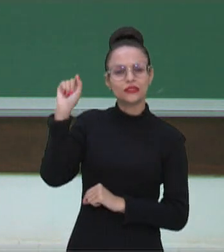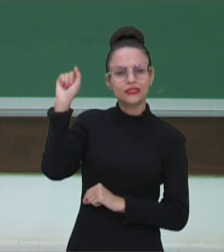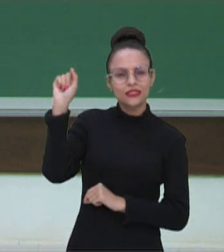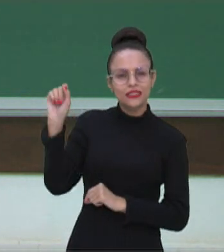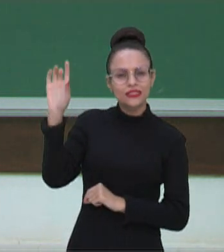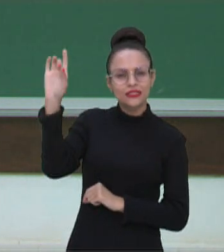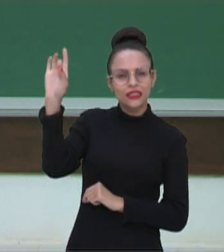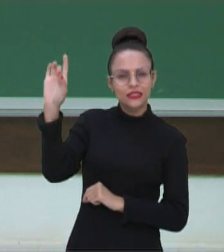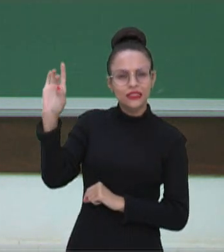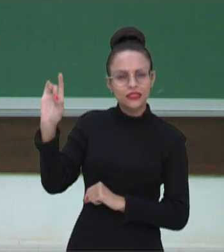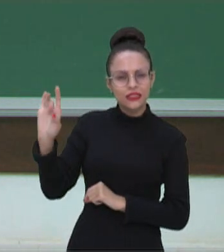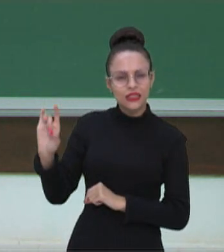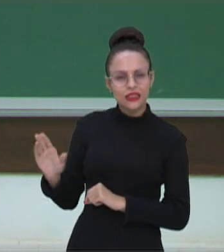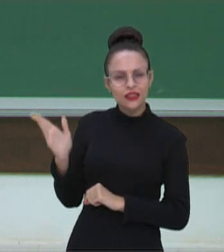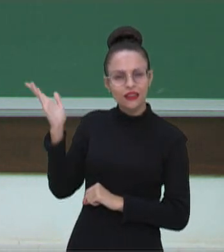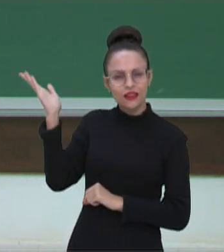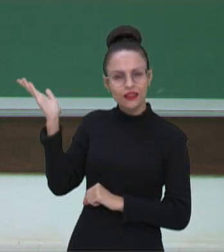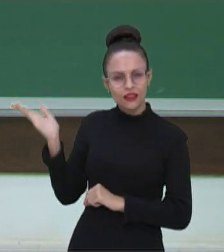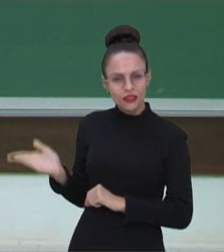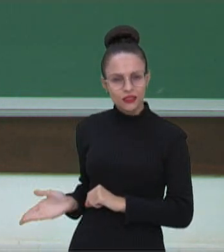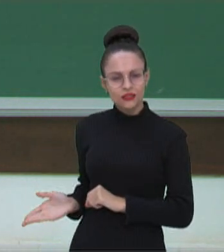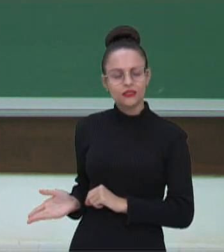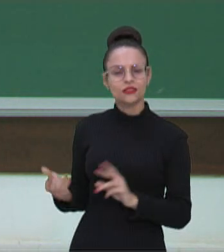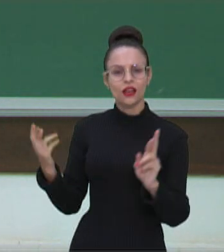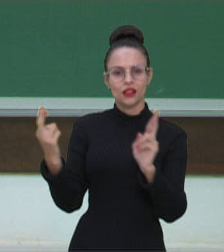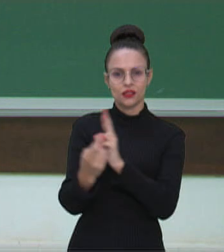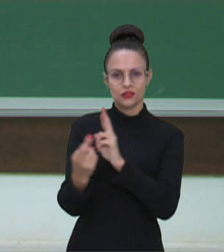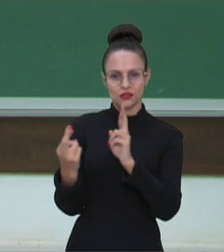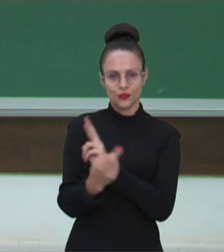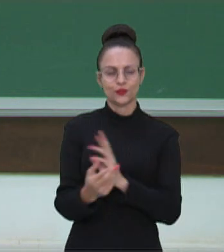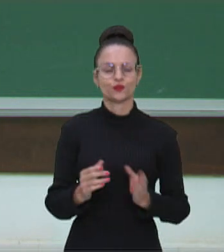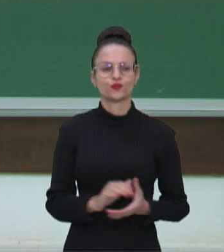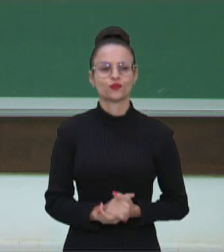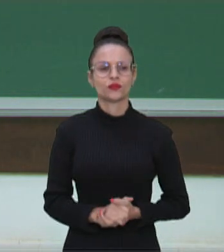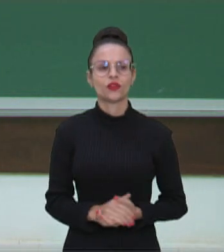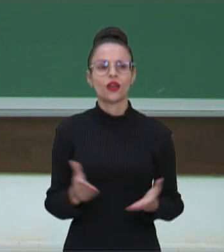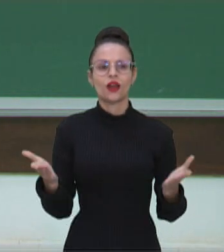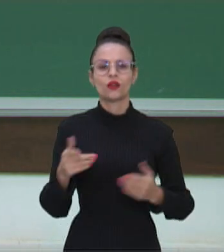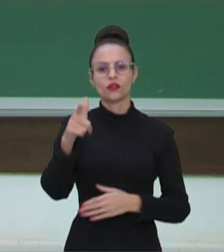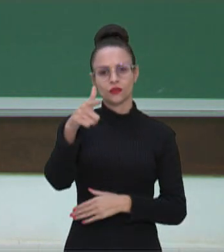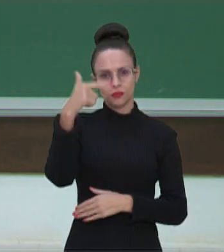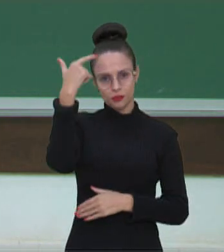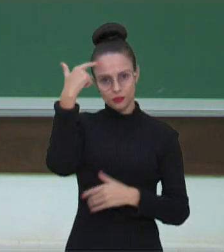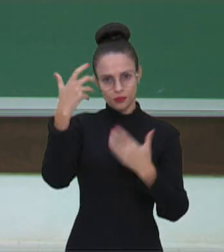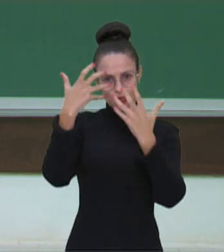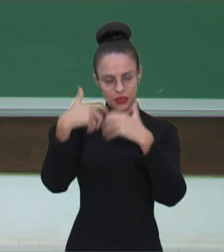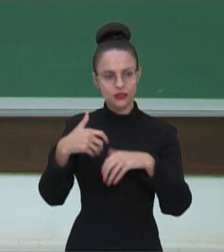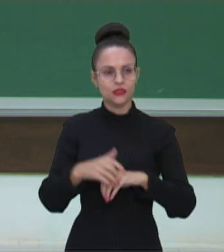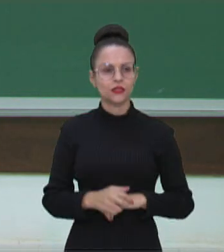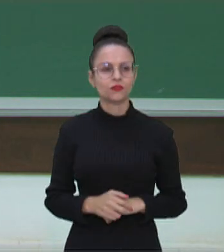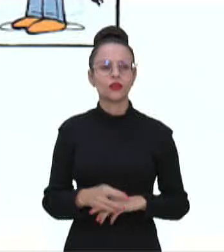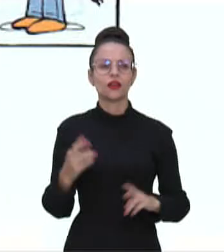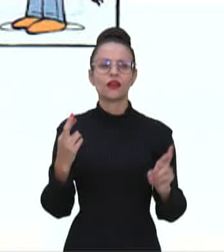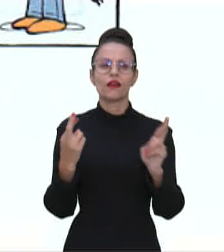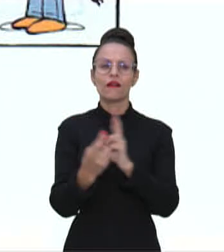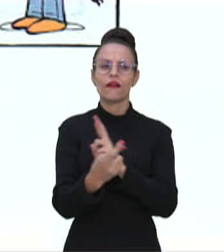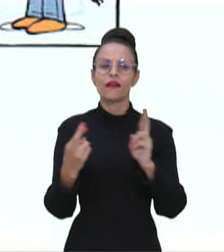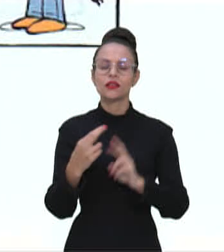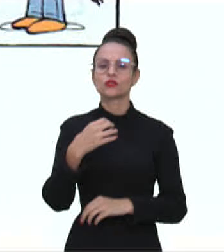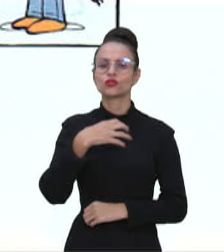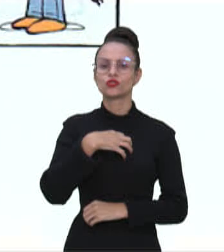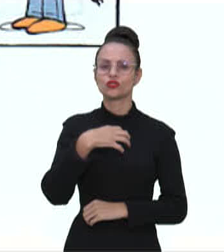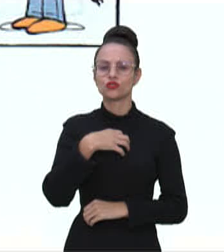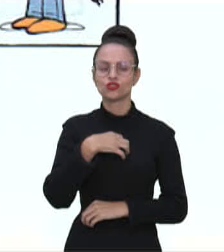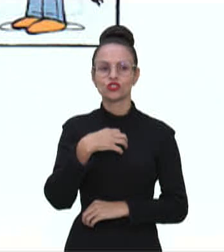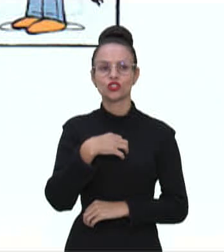outros, todas aquelas outras relações que ele estabelece. Agora pensem um pouquinho aí. Que relação de sentido